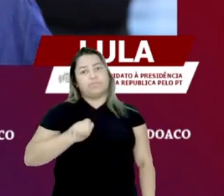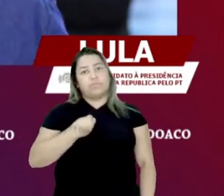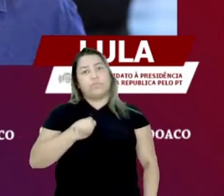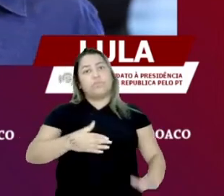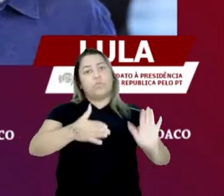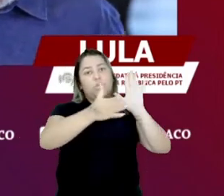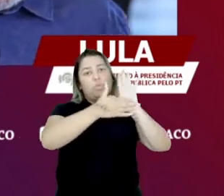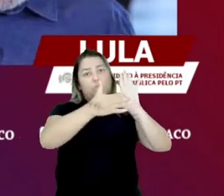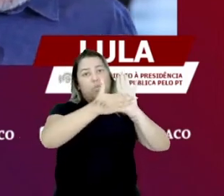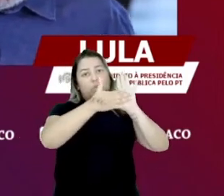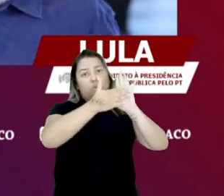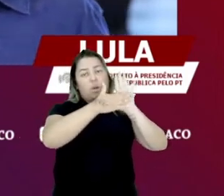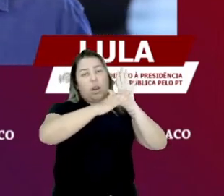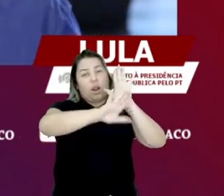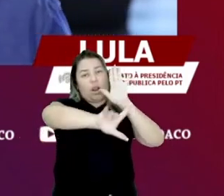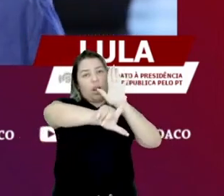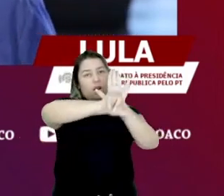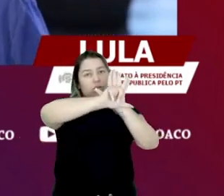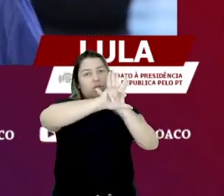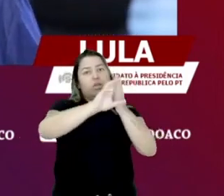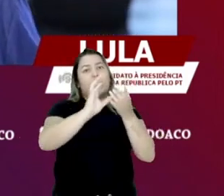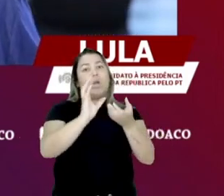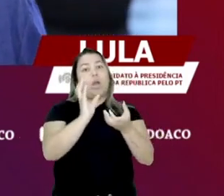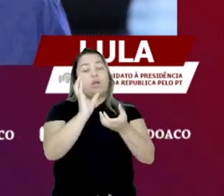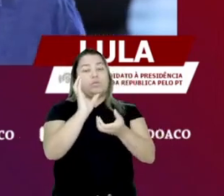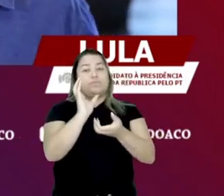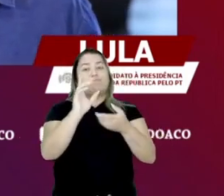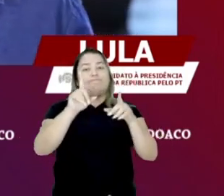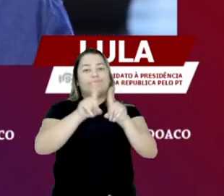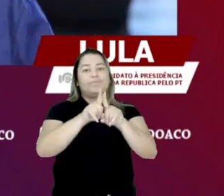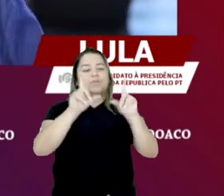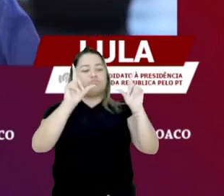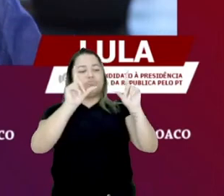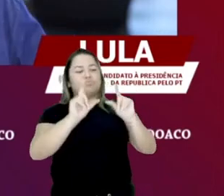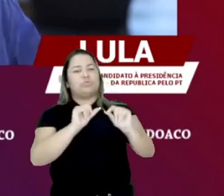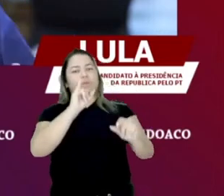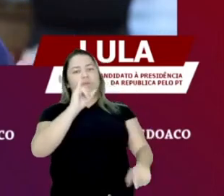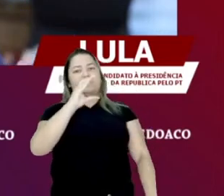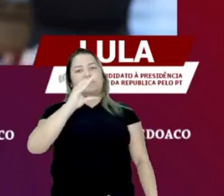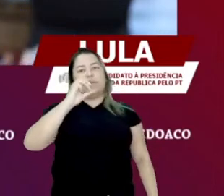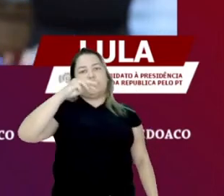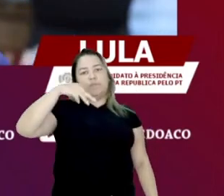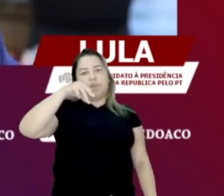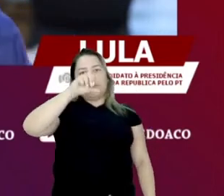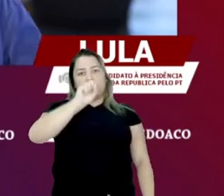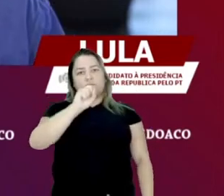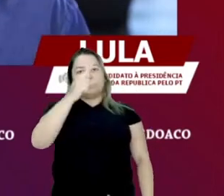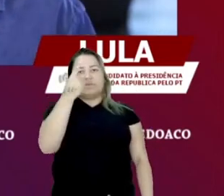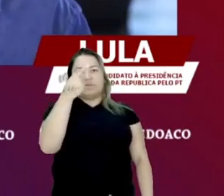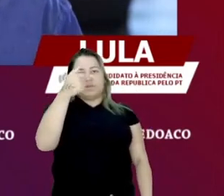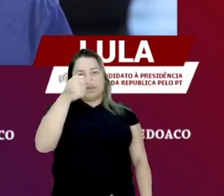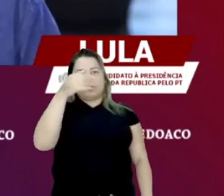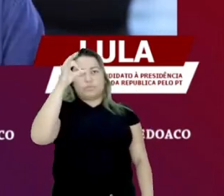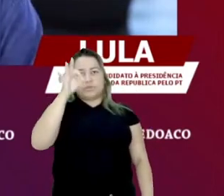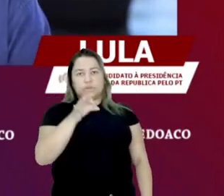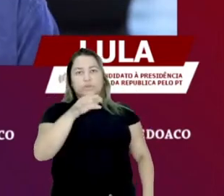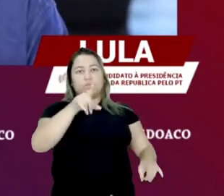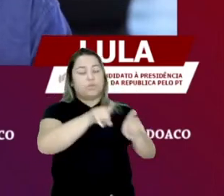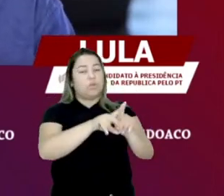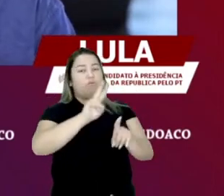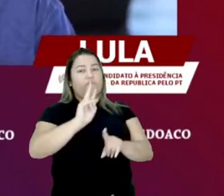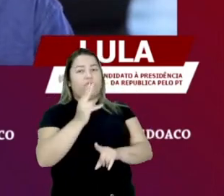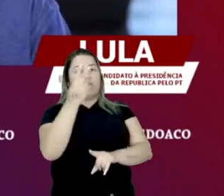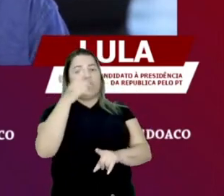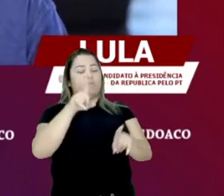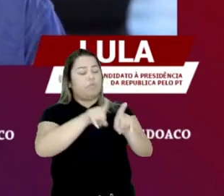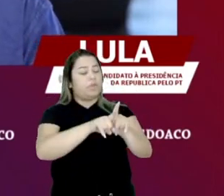quer estabelecer. Ora, parece bonito e parece bom, parece que o governo está preocupado com o povo brasileiro. A primeira coisa que eu